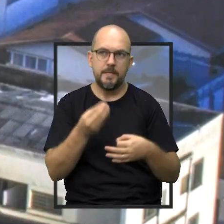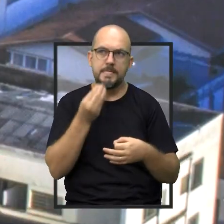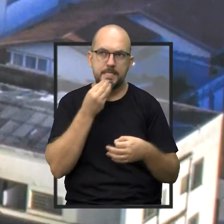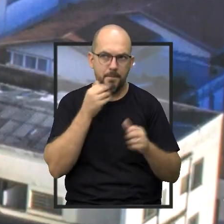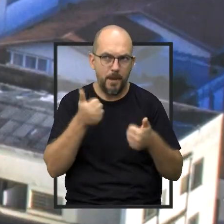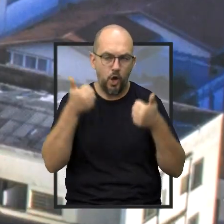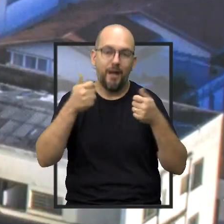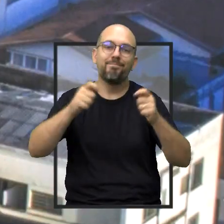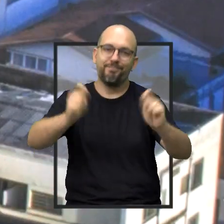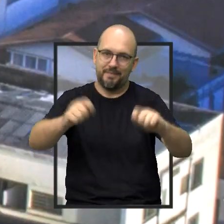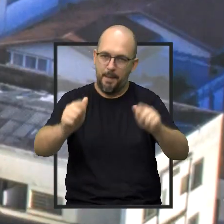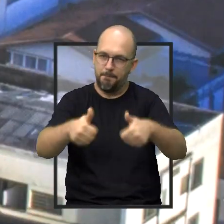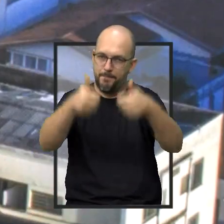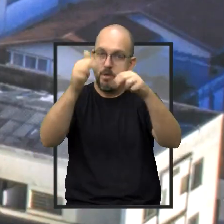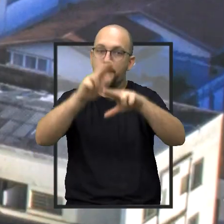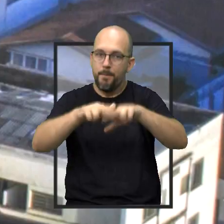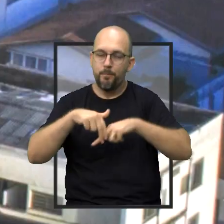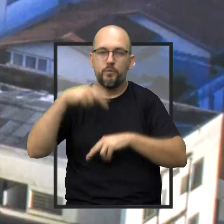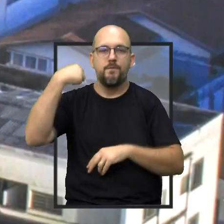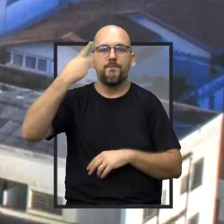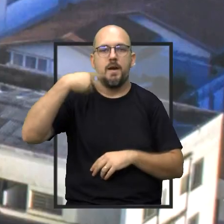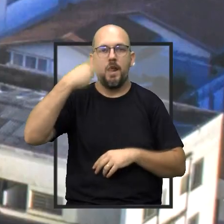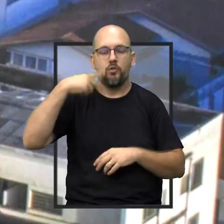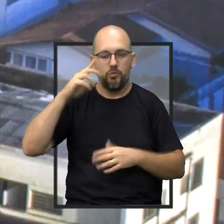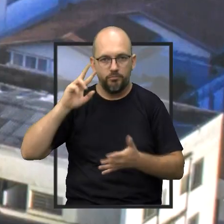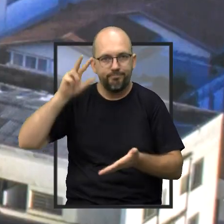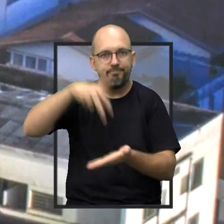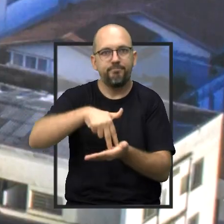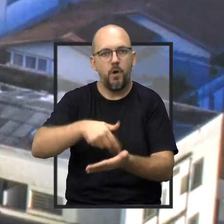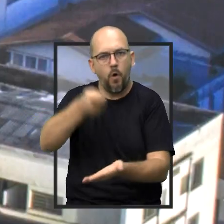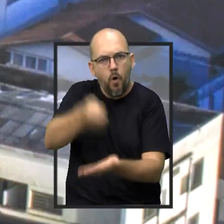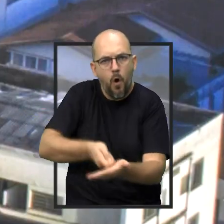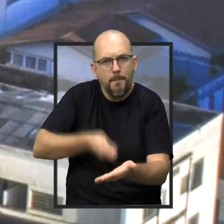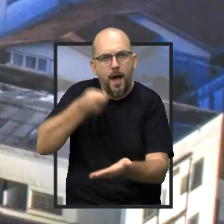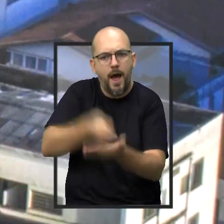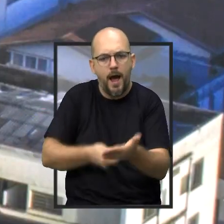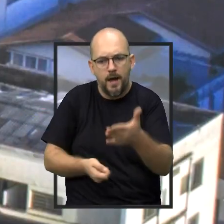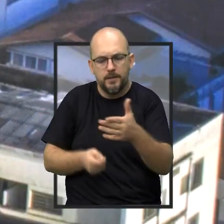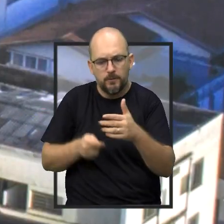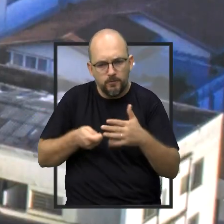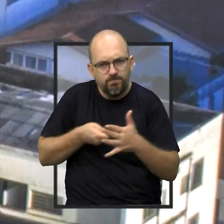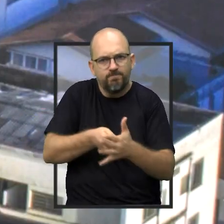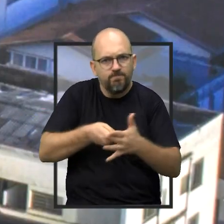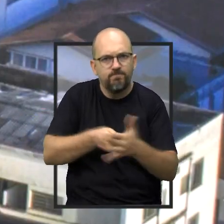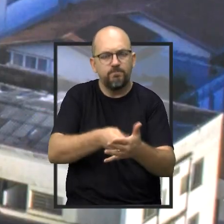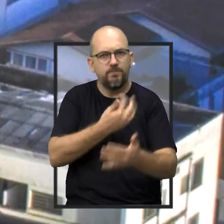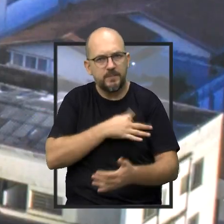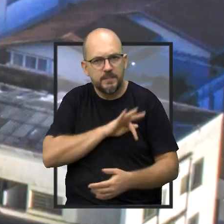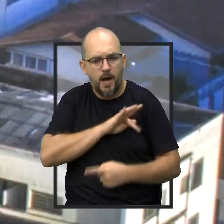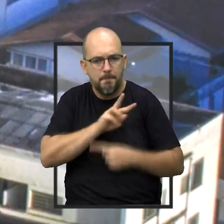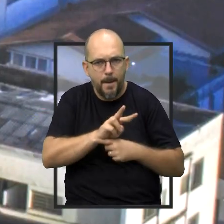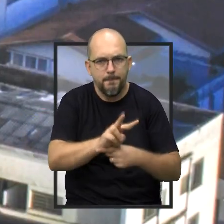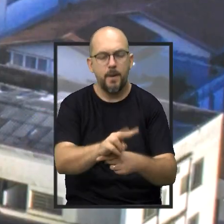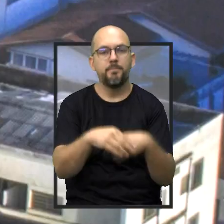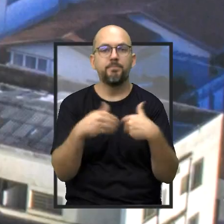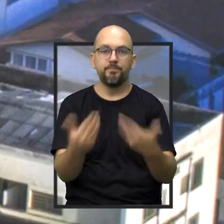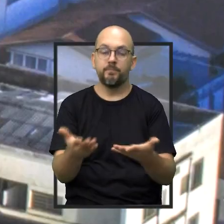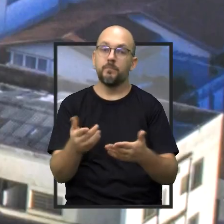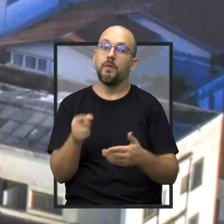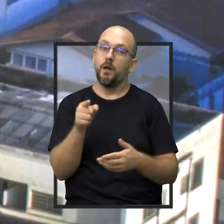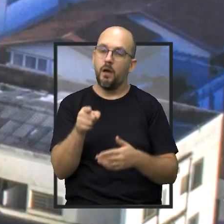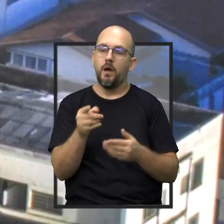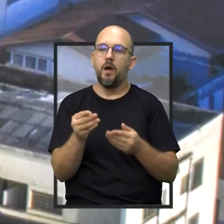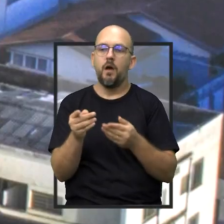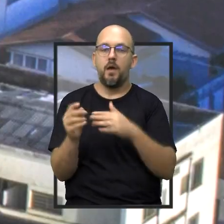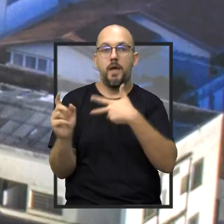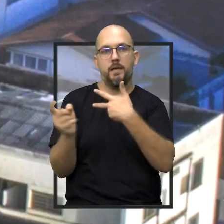para melhorar? Dá. E aí que entra o papel do vereador, em cobrar, em sinalizar, em fiscalizar. Aí